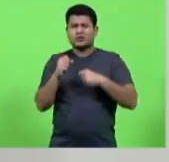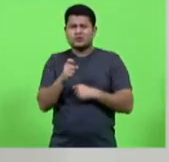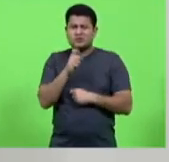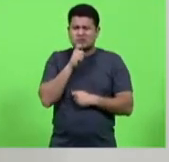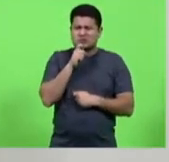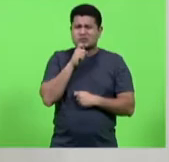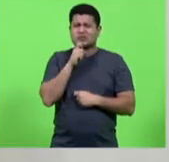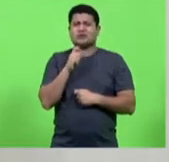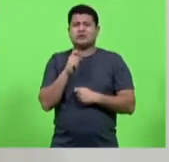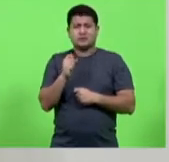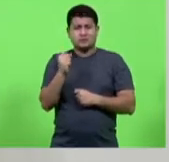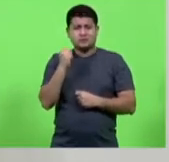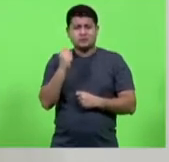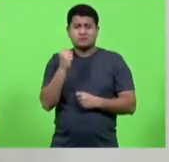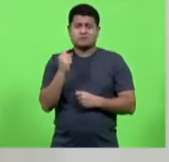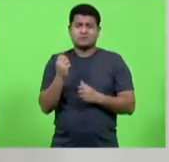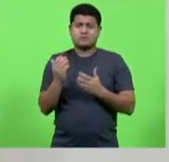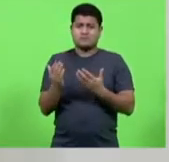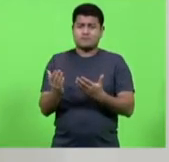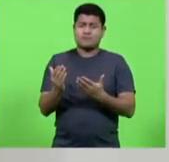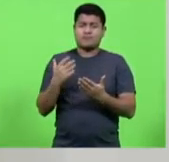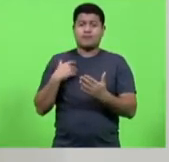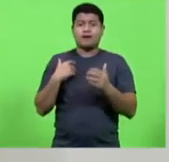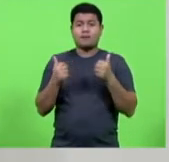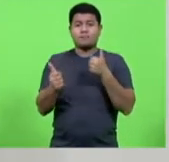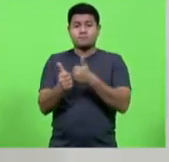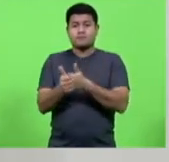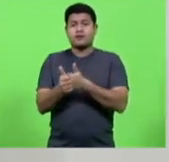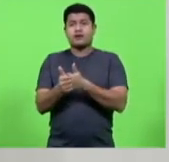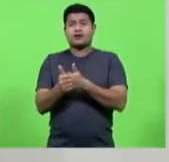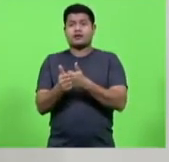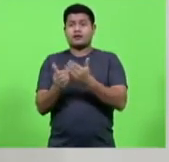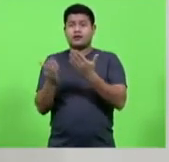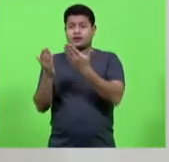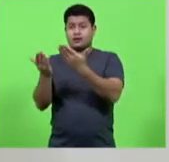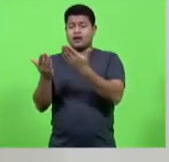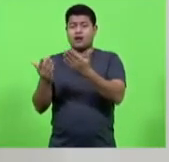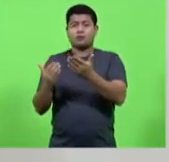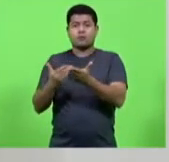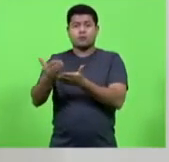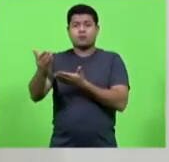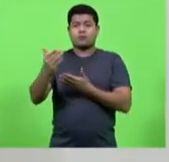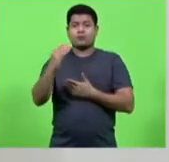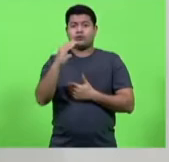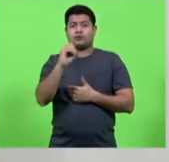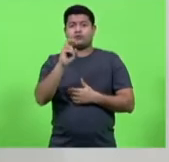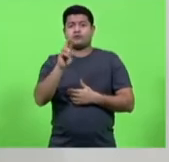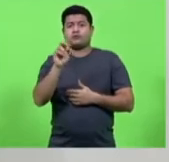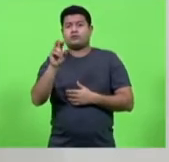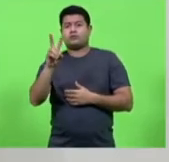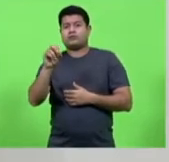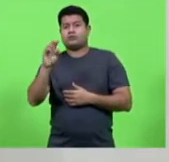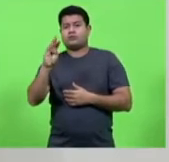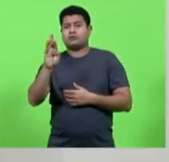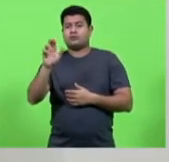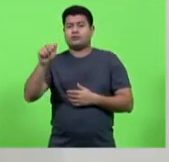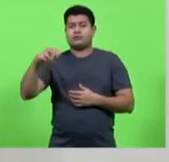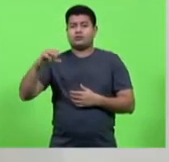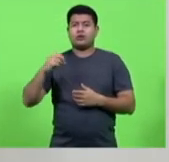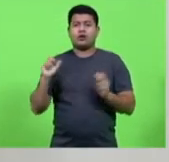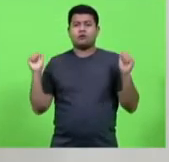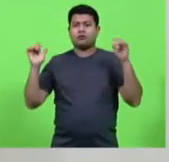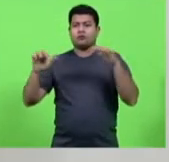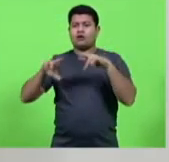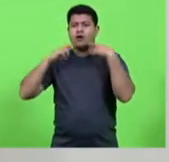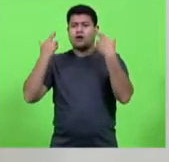lá, muito próximo do corte lá da Serra do Corvo Branco, reunimos lideranças de diversos segmentos para tratar desse